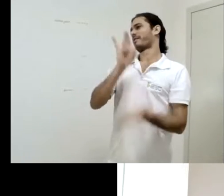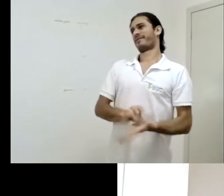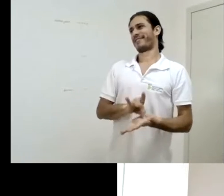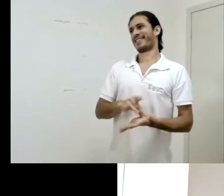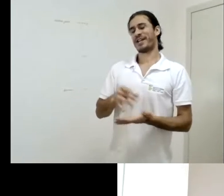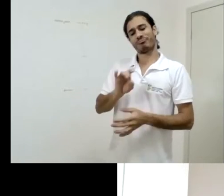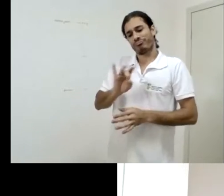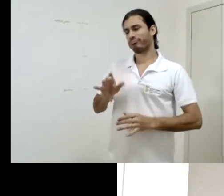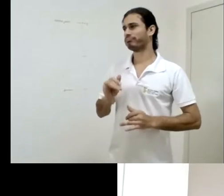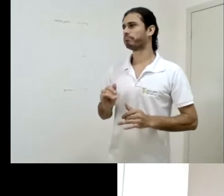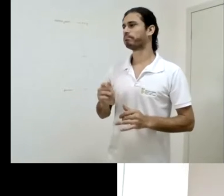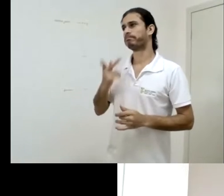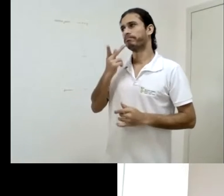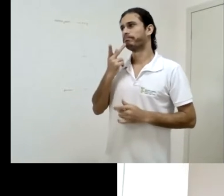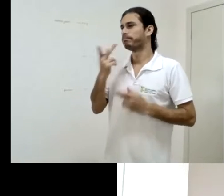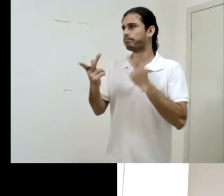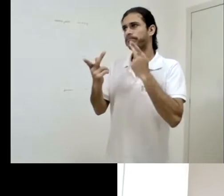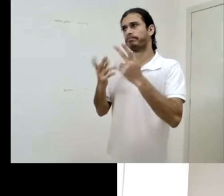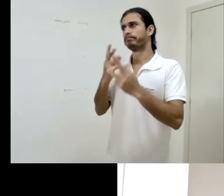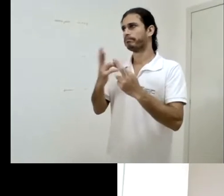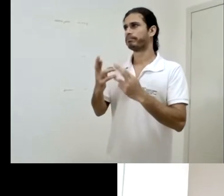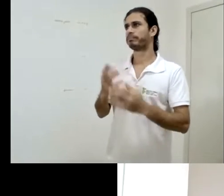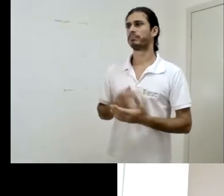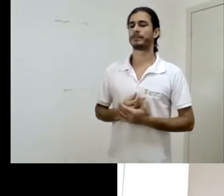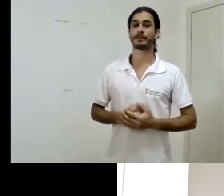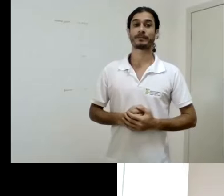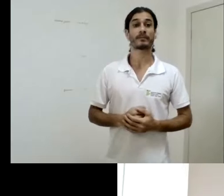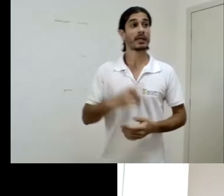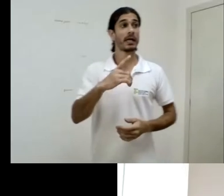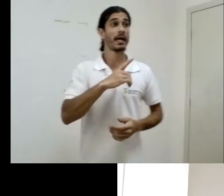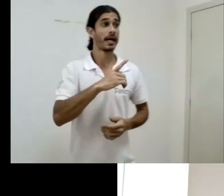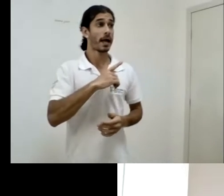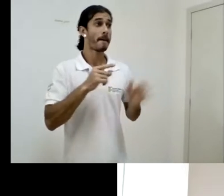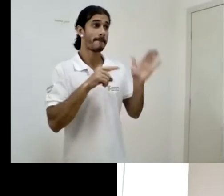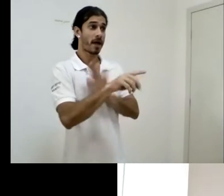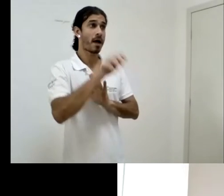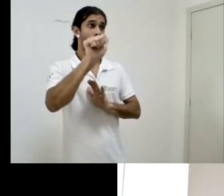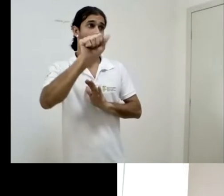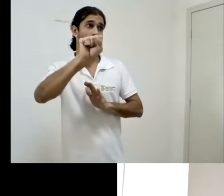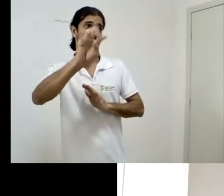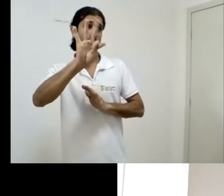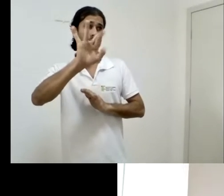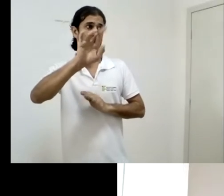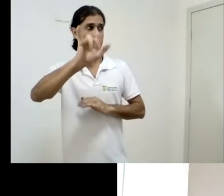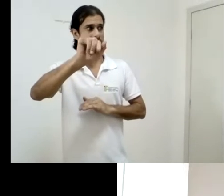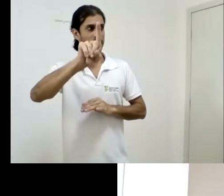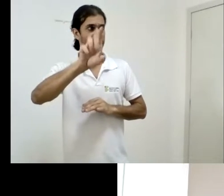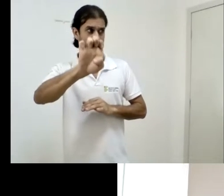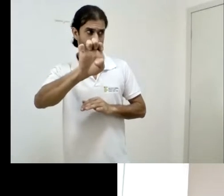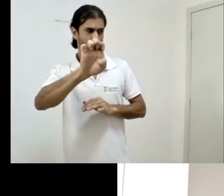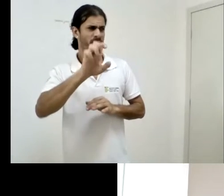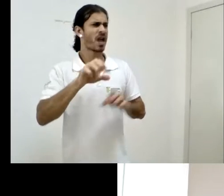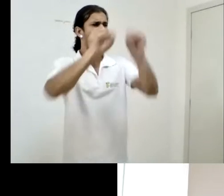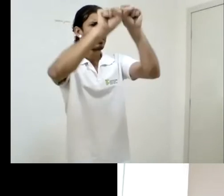A gente tem uma pergunta aqui da Astrid que diz o seguinte, alguns softwares de análise qualitativa como o